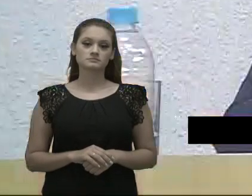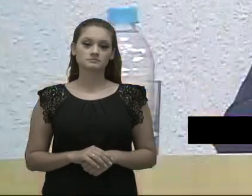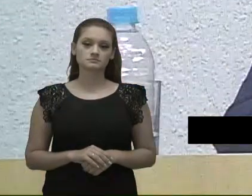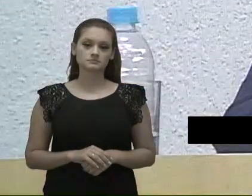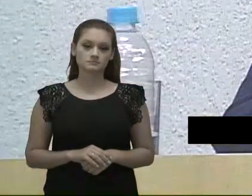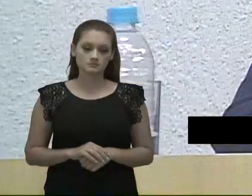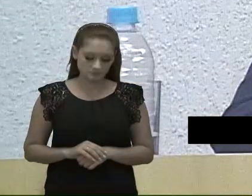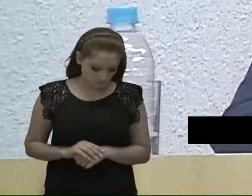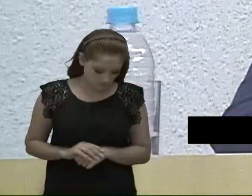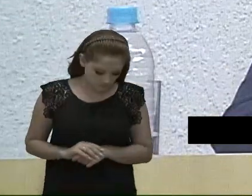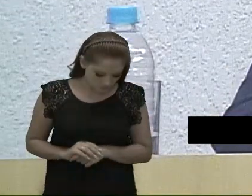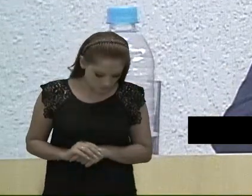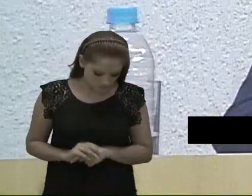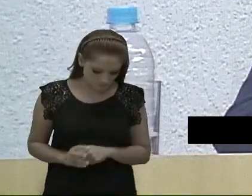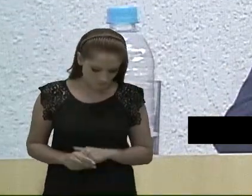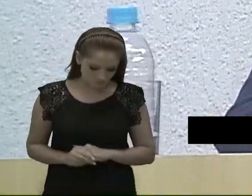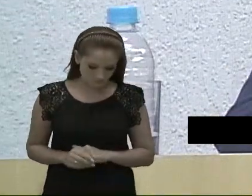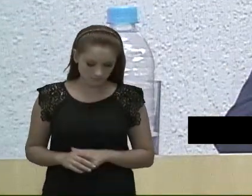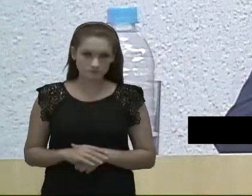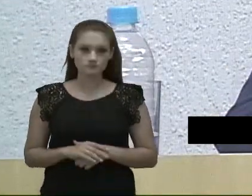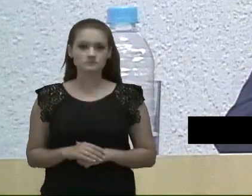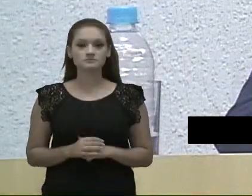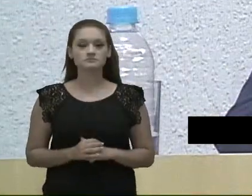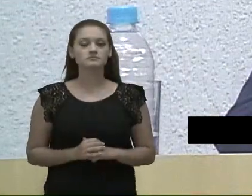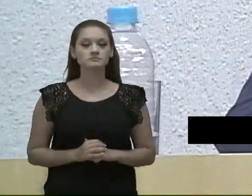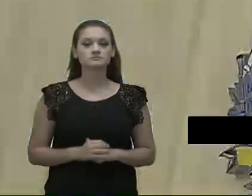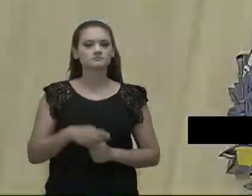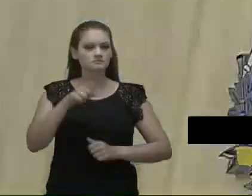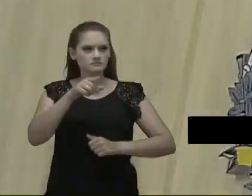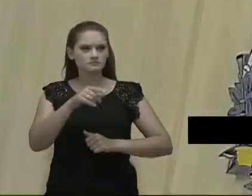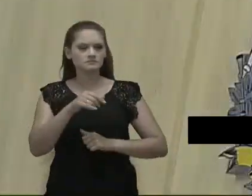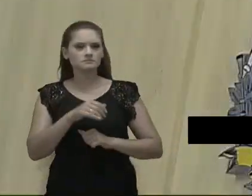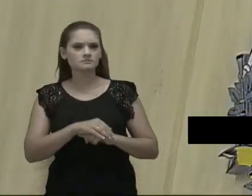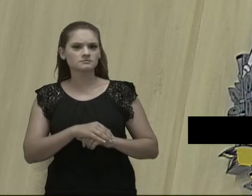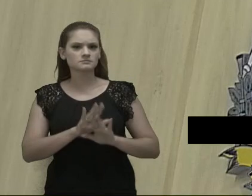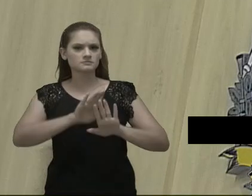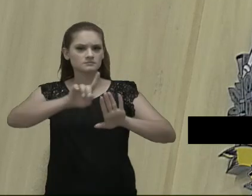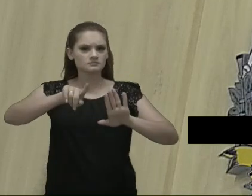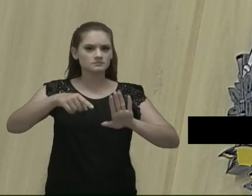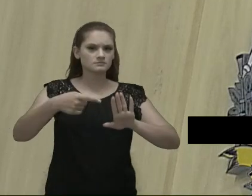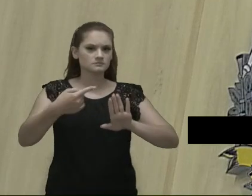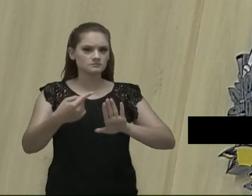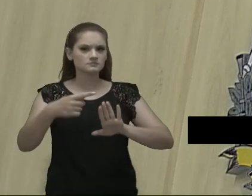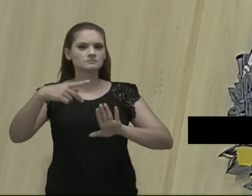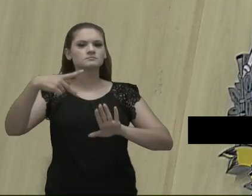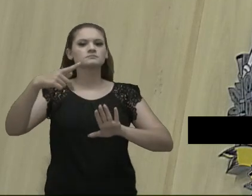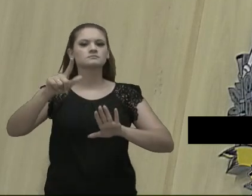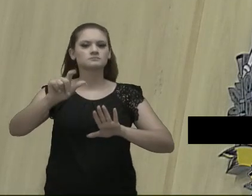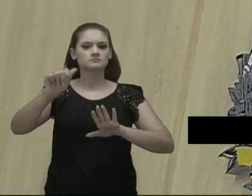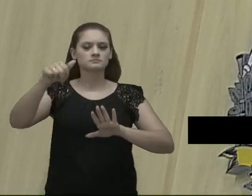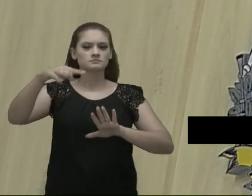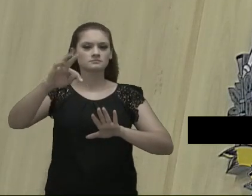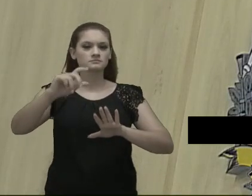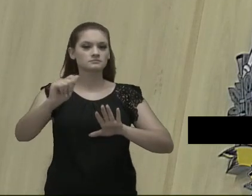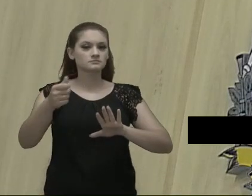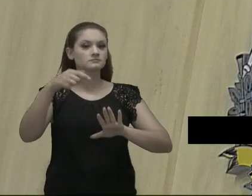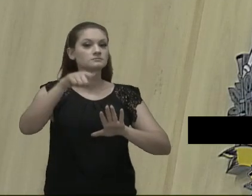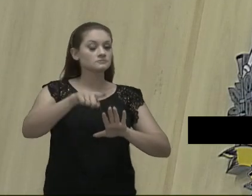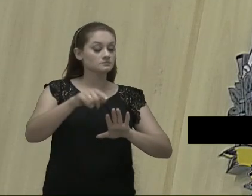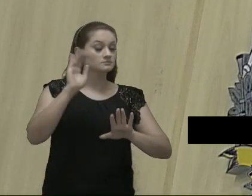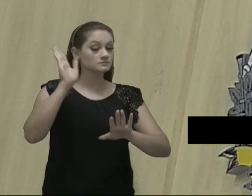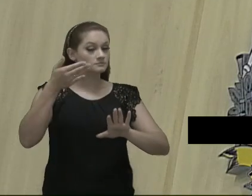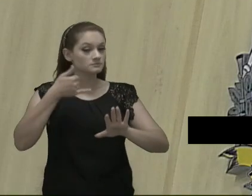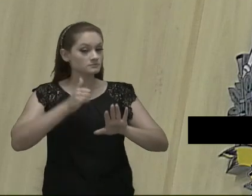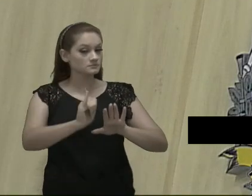Quando o senhor... Pois não, vereador Vivi. Você fica de sobreaviso, mas de plantão, é isso? Isso. É um plantão que você fica de